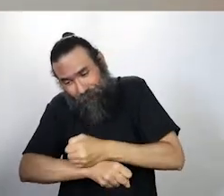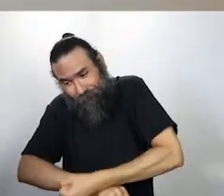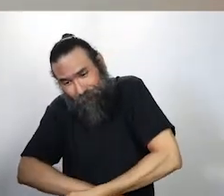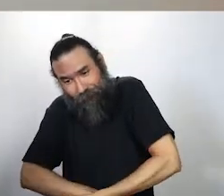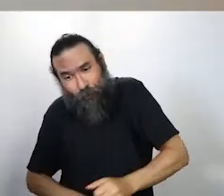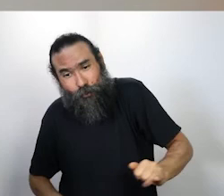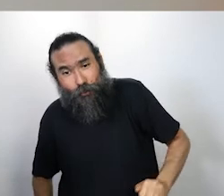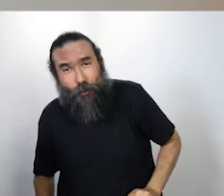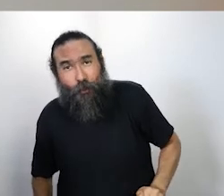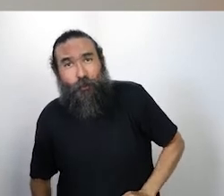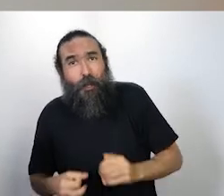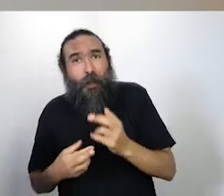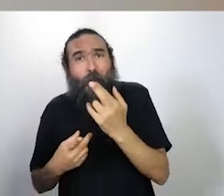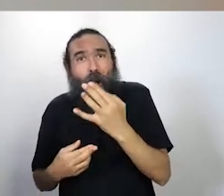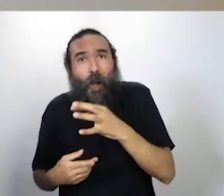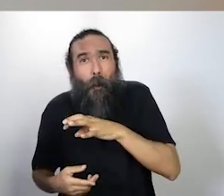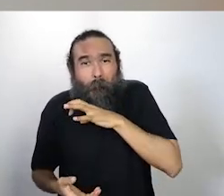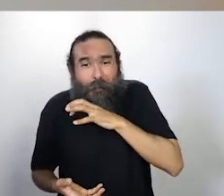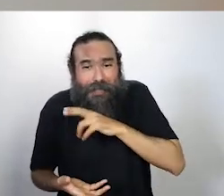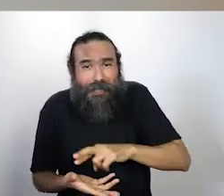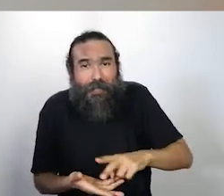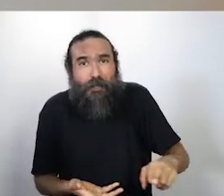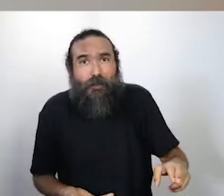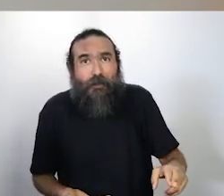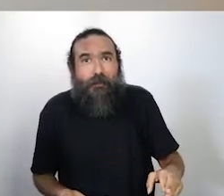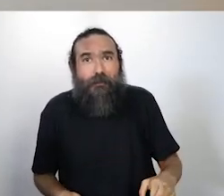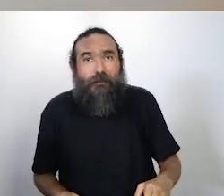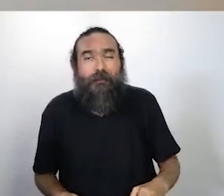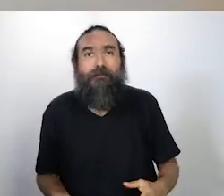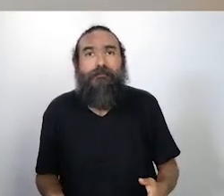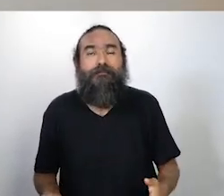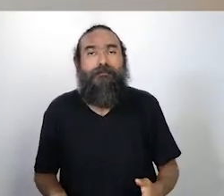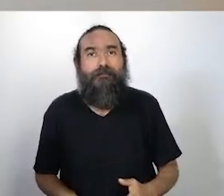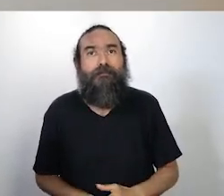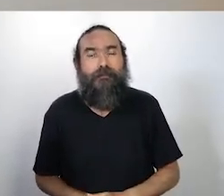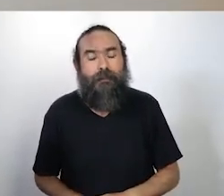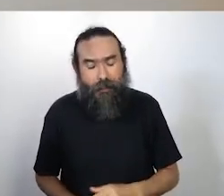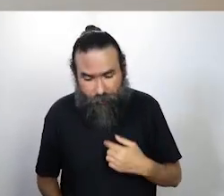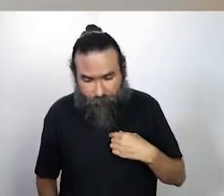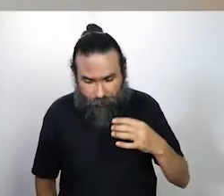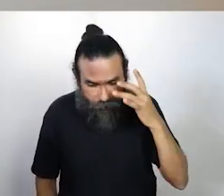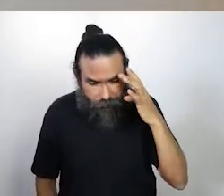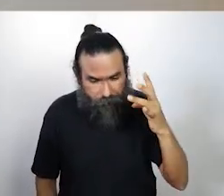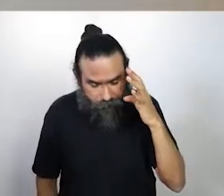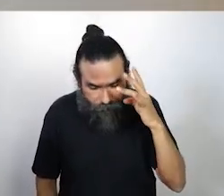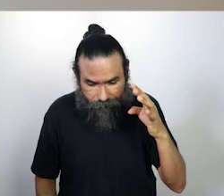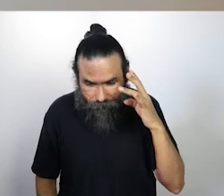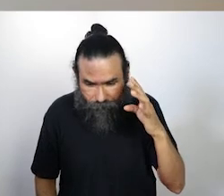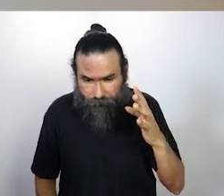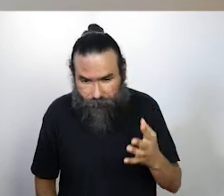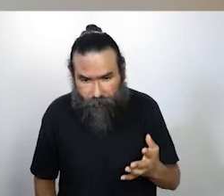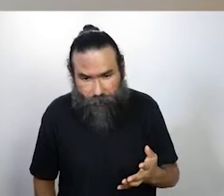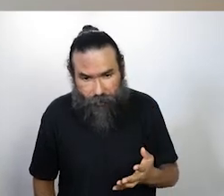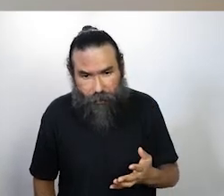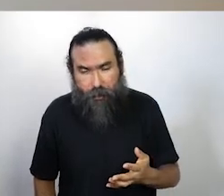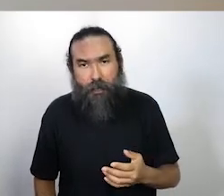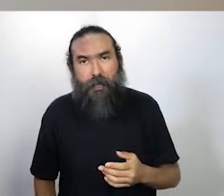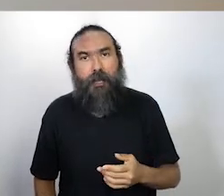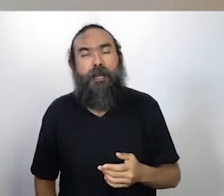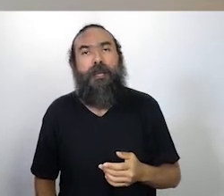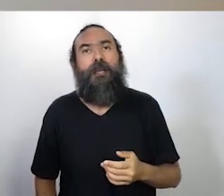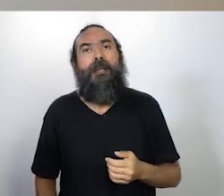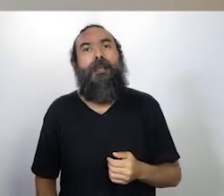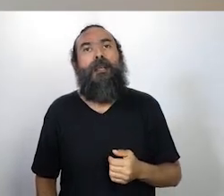nos disseram é que a gente devia ser mais educado. Não estou dizendo que foi isso que ele colocou, mas eu fiquei pensando nisso, voltando nisso.